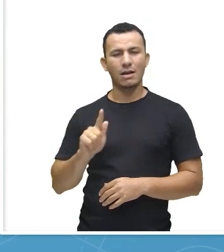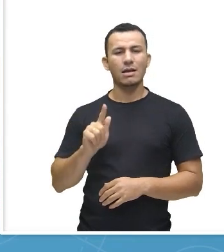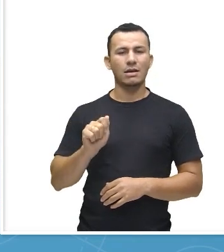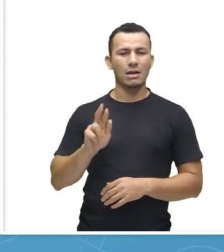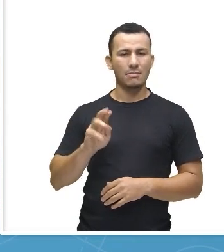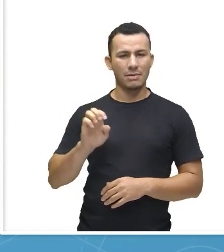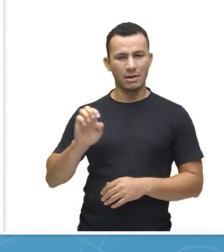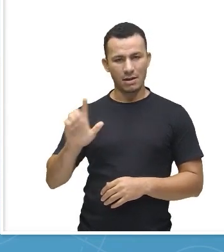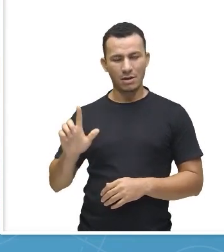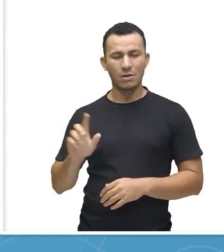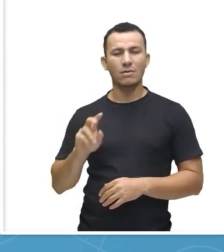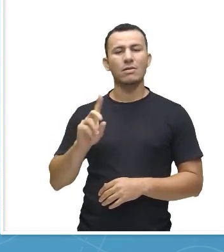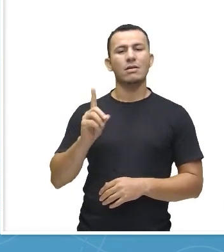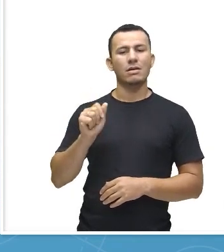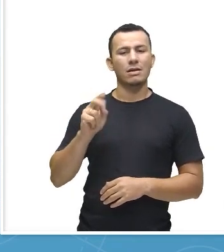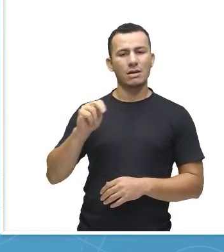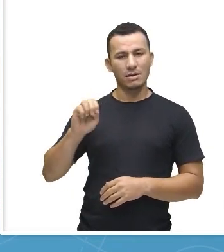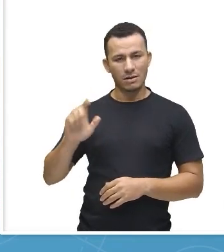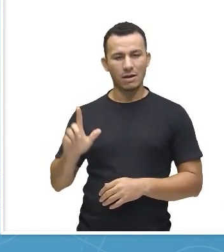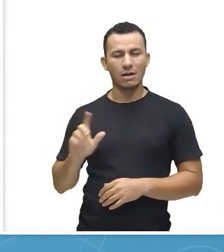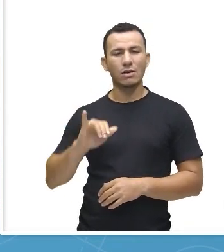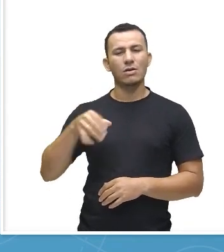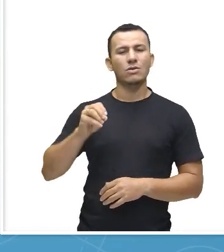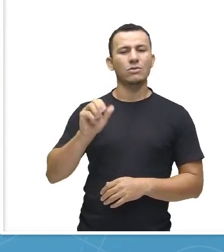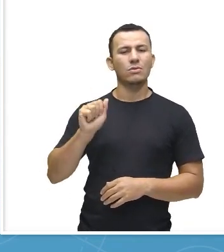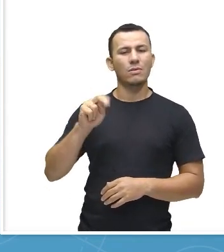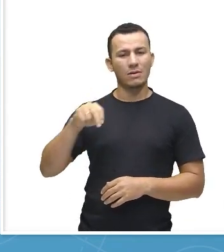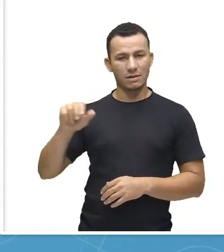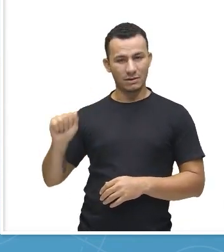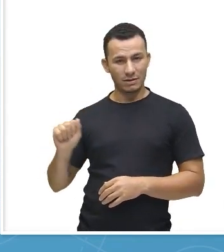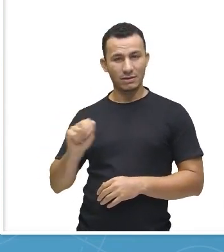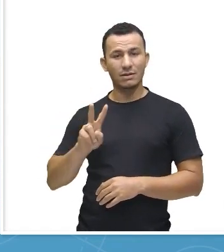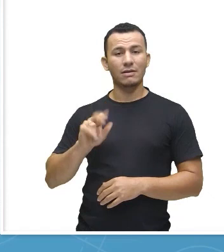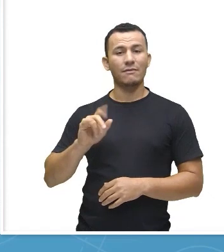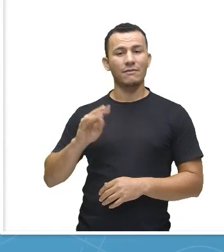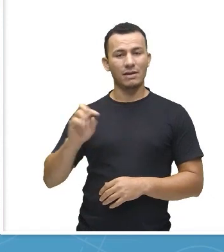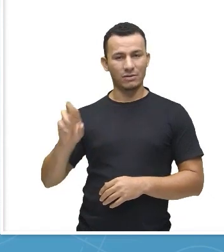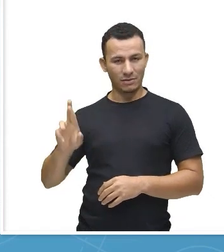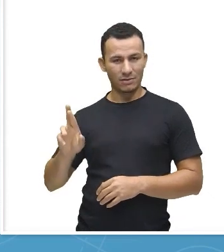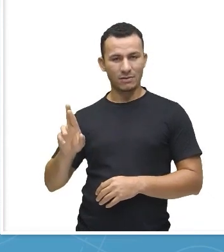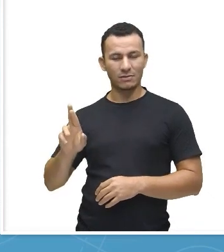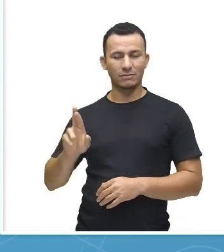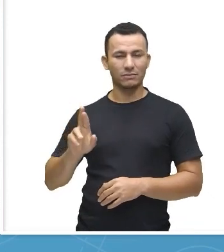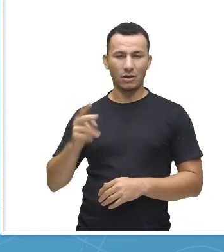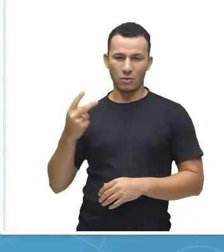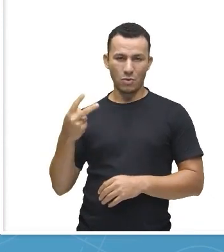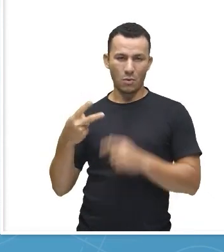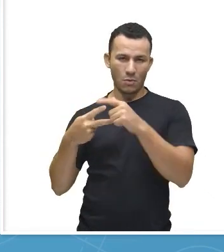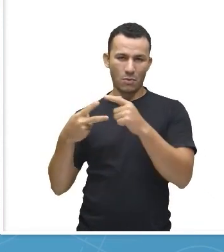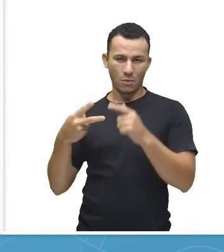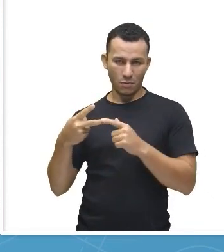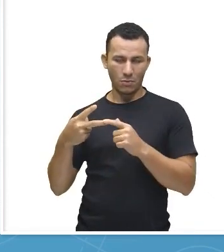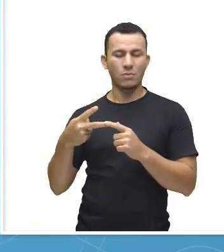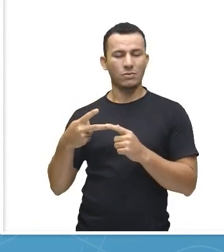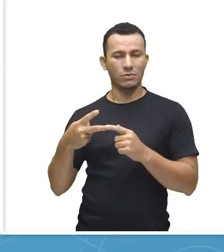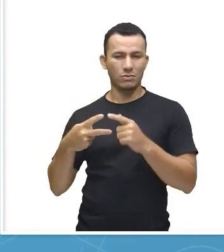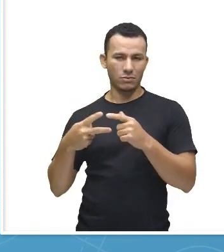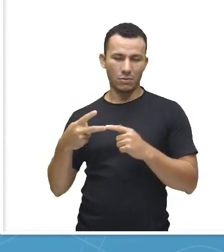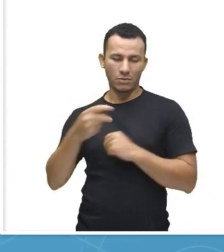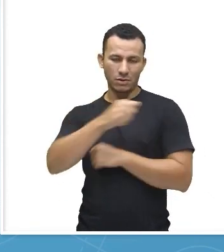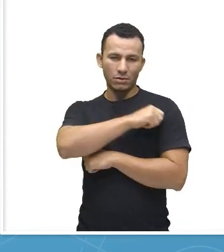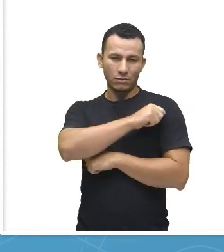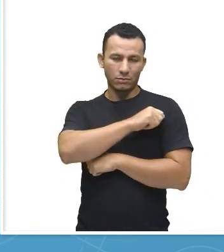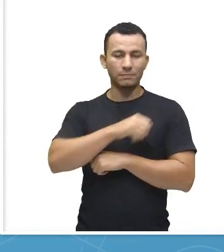Daniel, Natan, a Joana, o Vitor, né? Temos dois Vitors, temos o Vitor Dócio, o Vitor